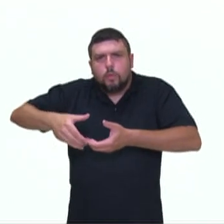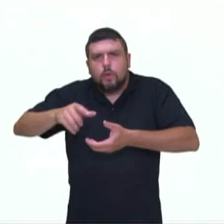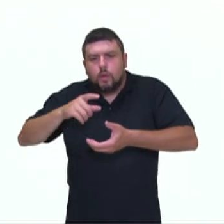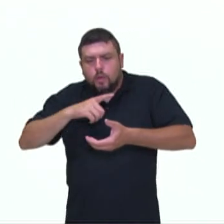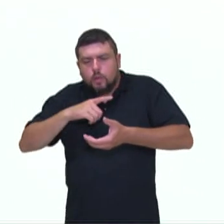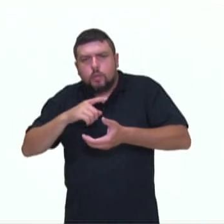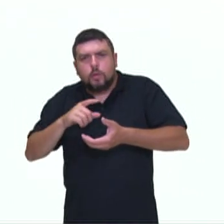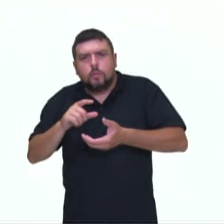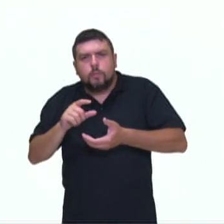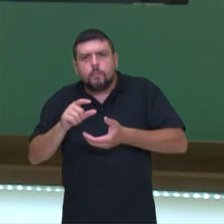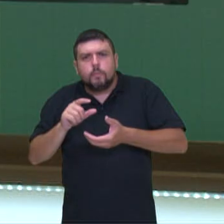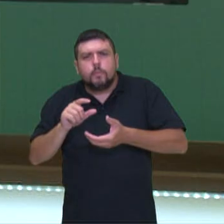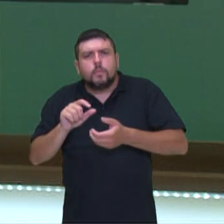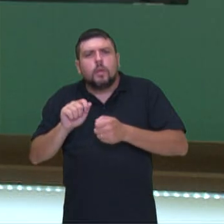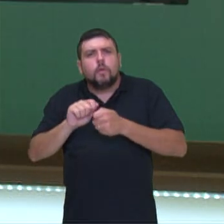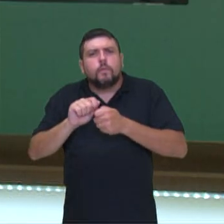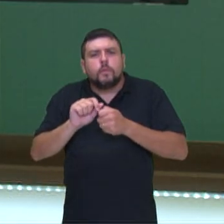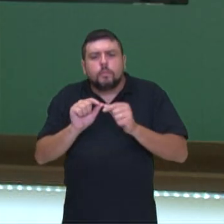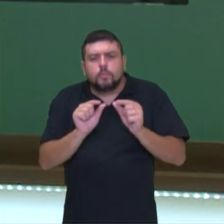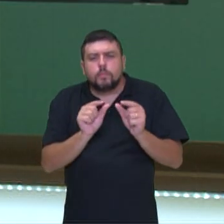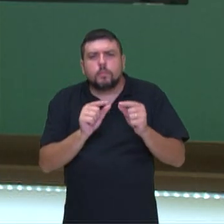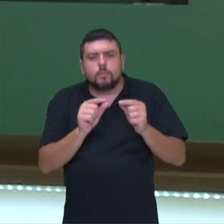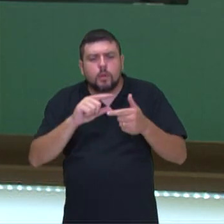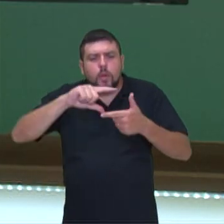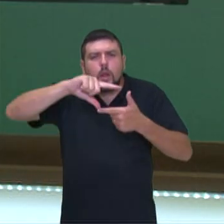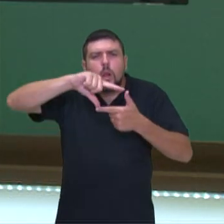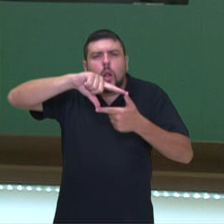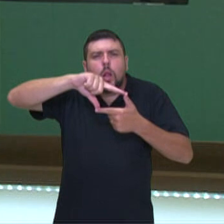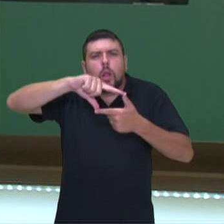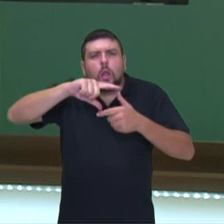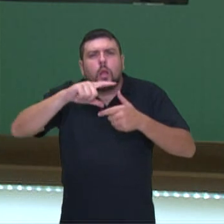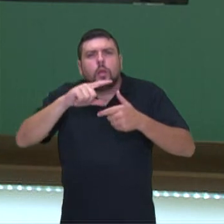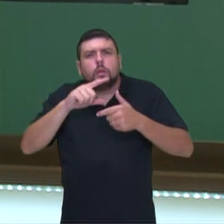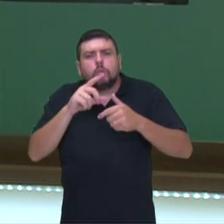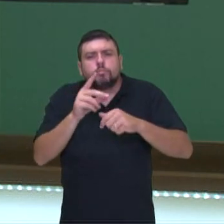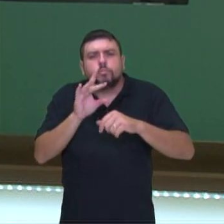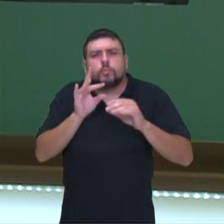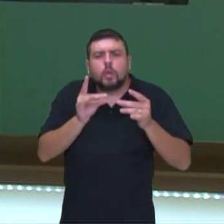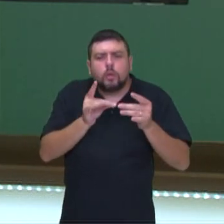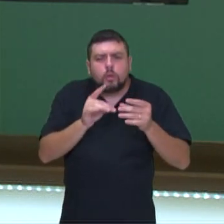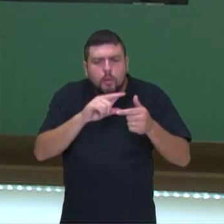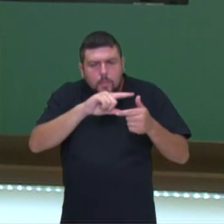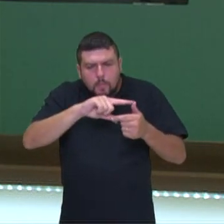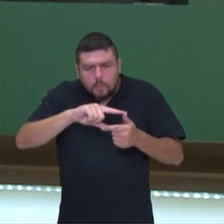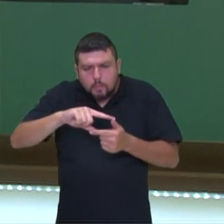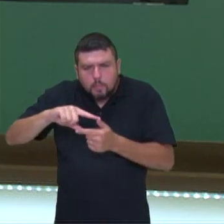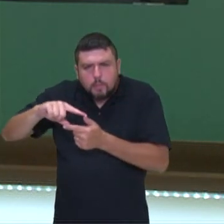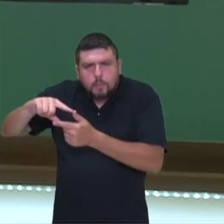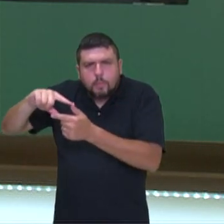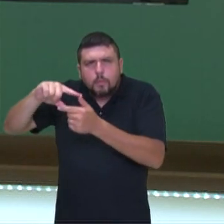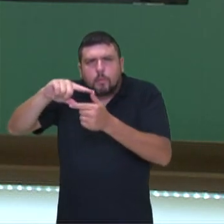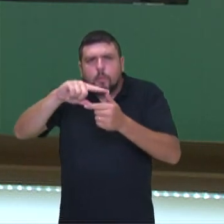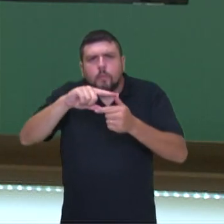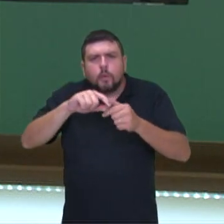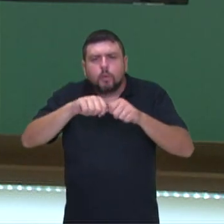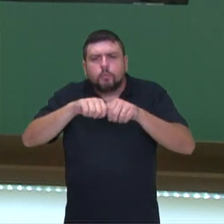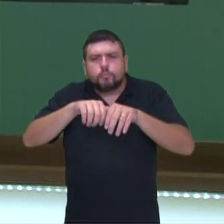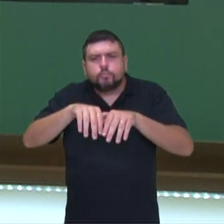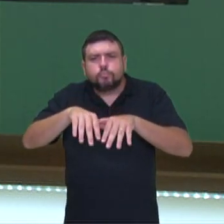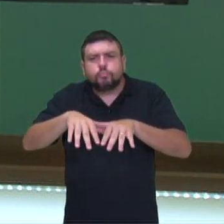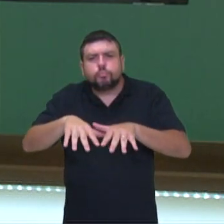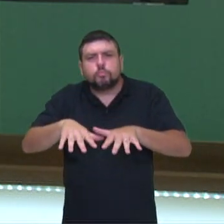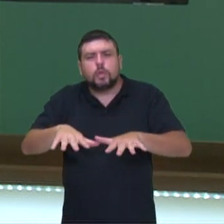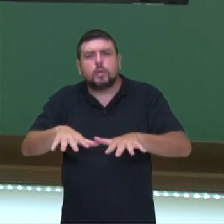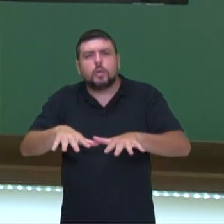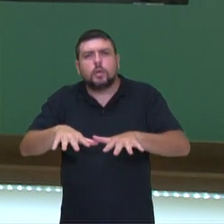com pequenas pastilhas de azulejo essa impressão de que há uma água escorrendo, só que em formato de